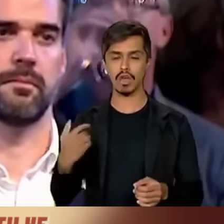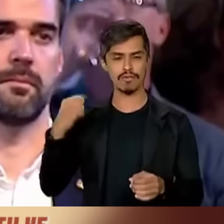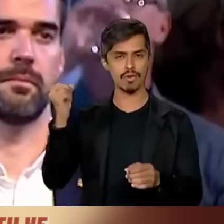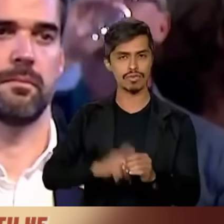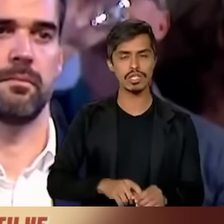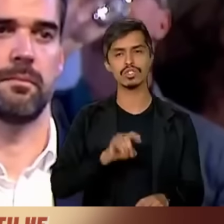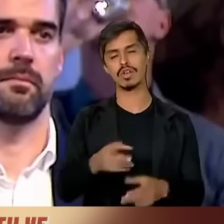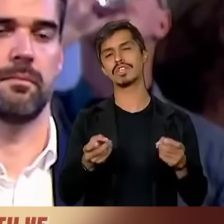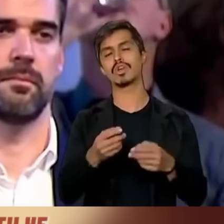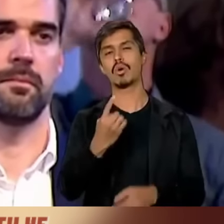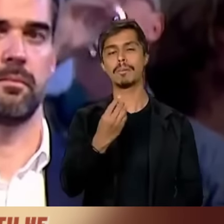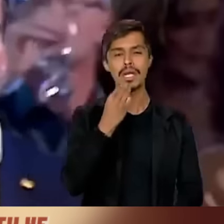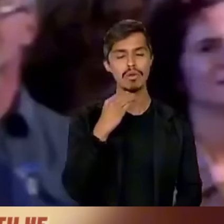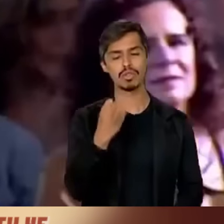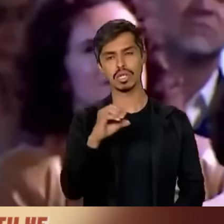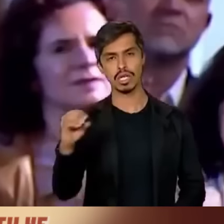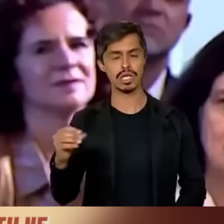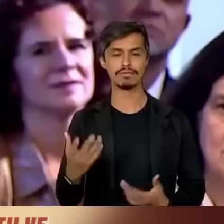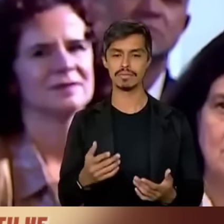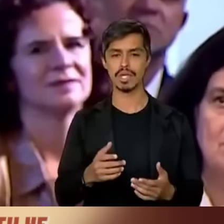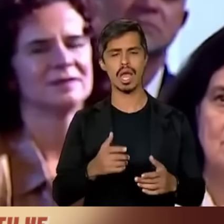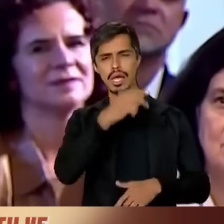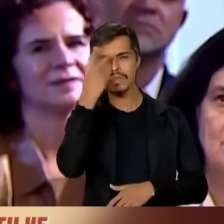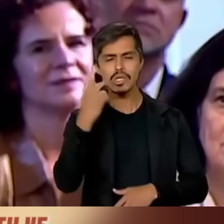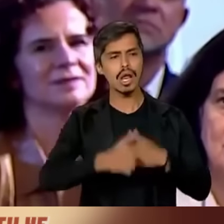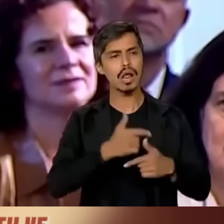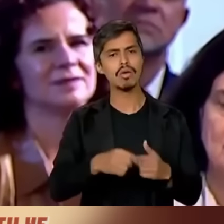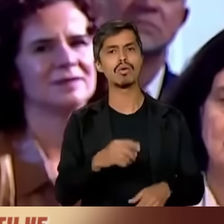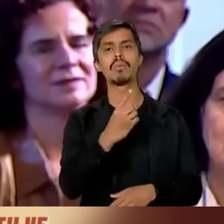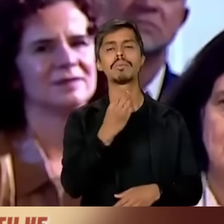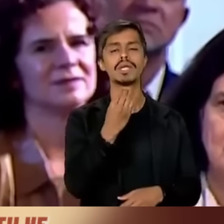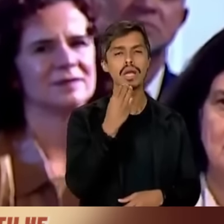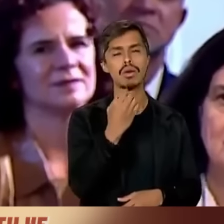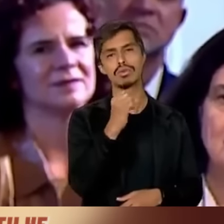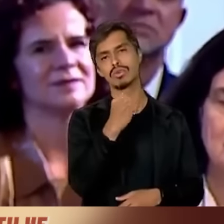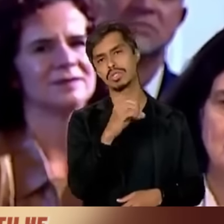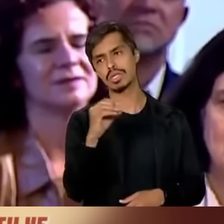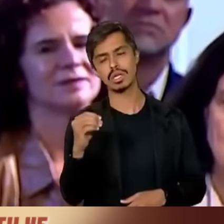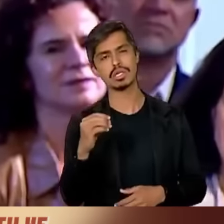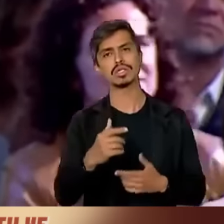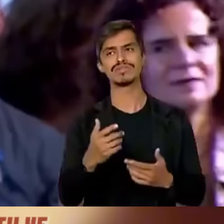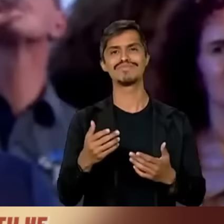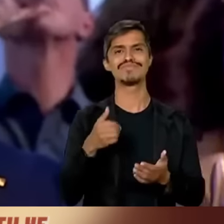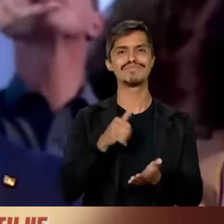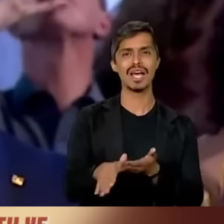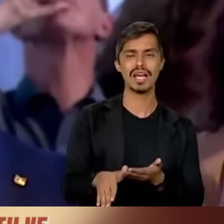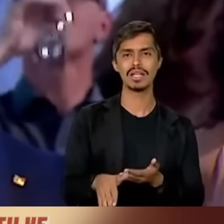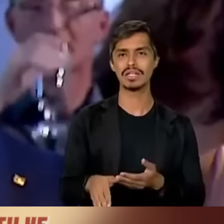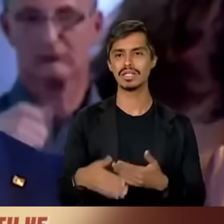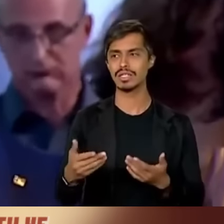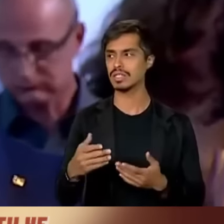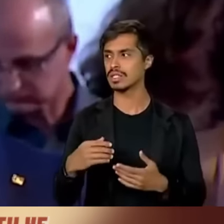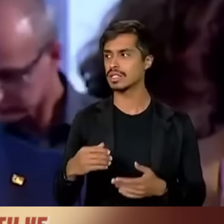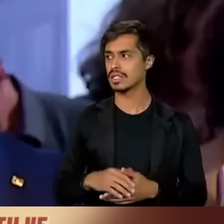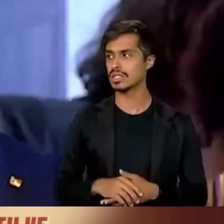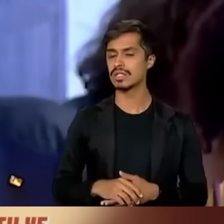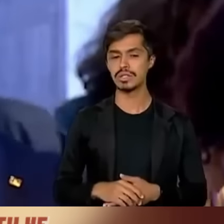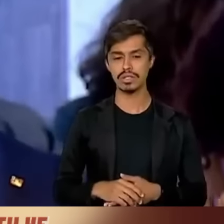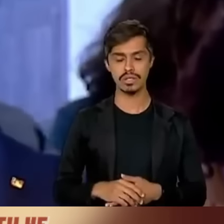800. Aonde é que foi os trabalhadores que produziam os outros 1 milhão e 800? Ficaram desempregados. Porque nesse